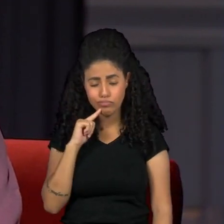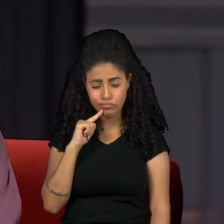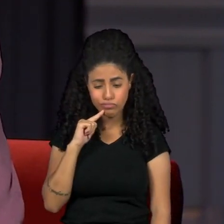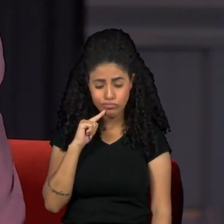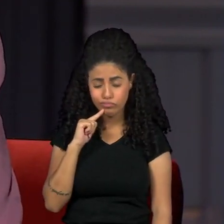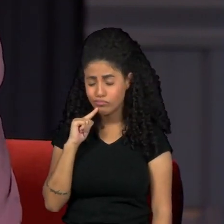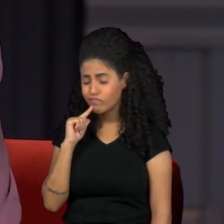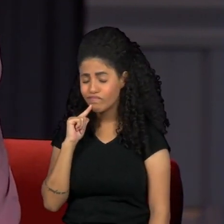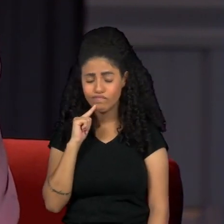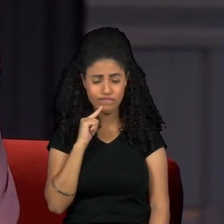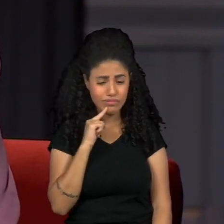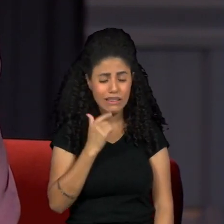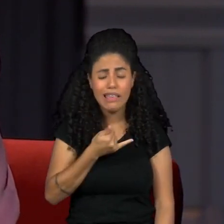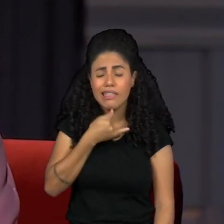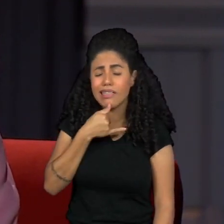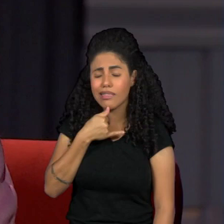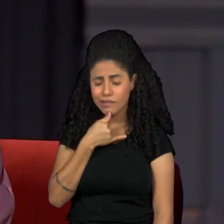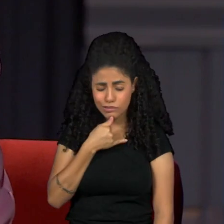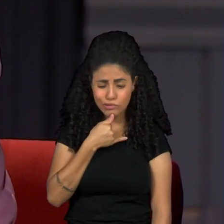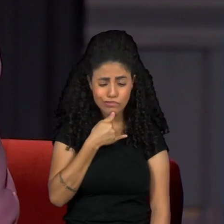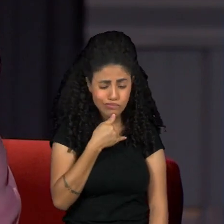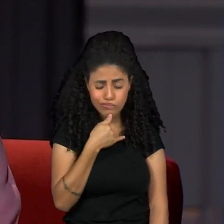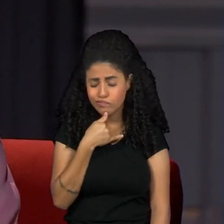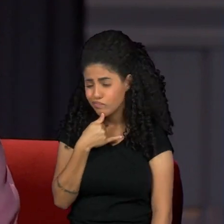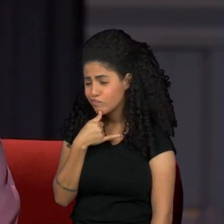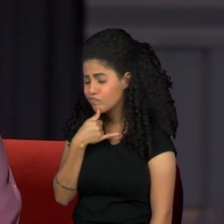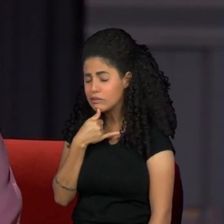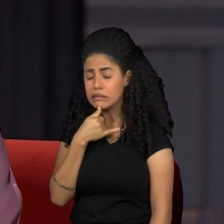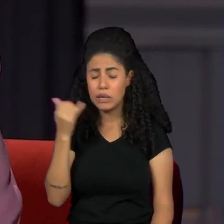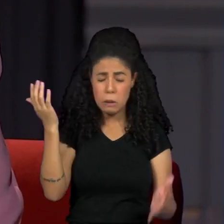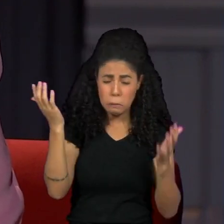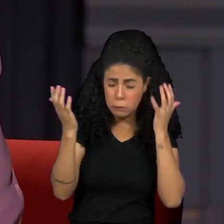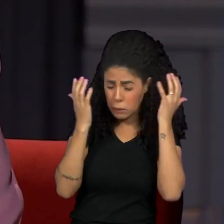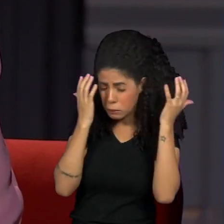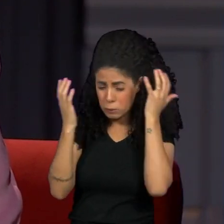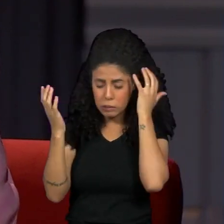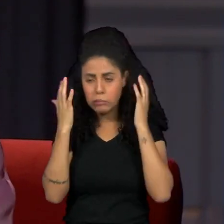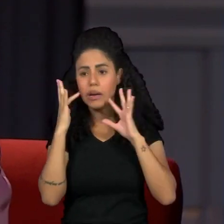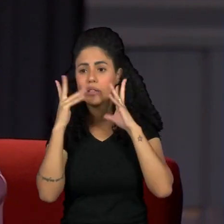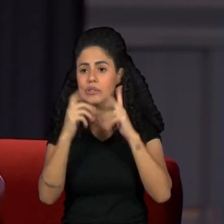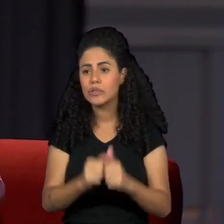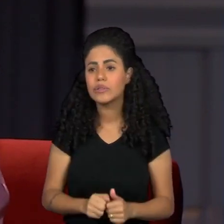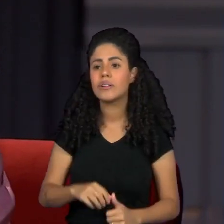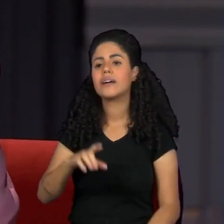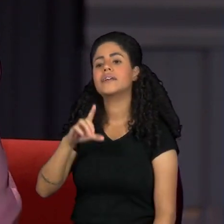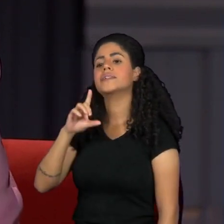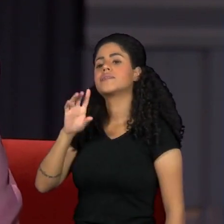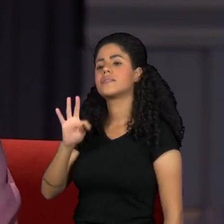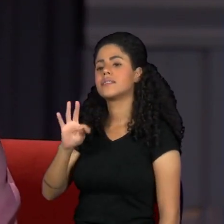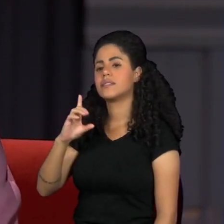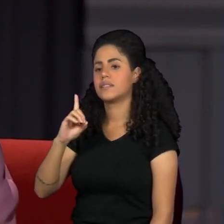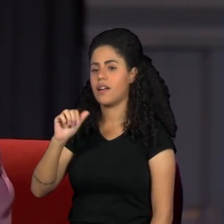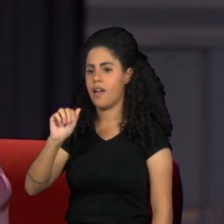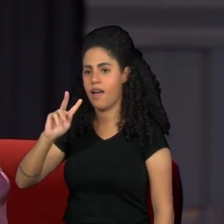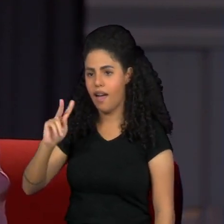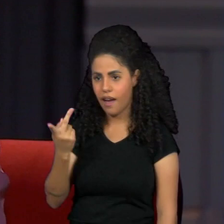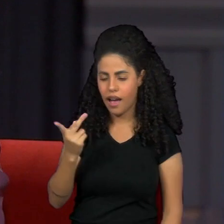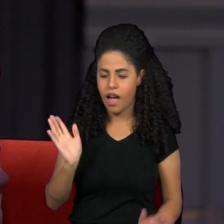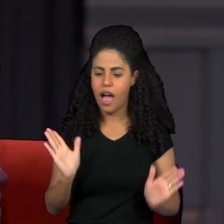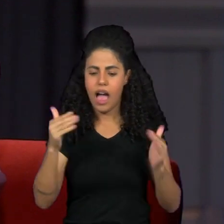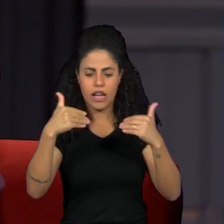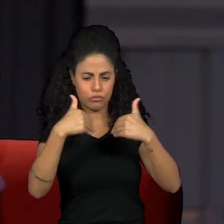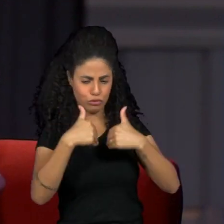chega, eu vou procurar ajuda, e veio tudo junto. Veio o TDAH, veio o autismo, veio